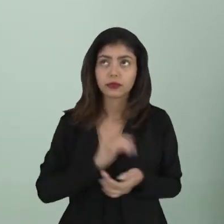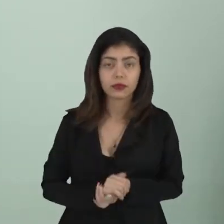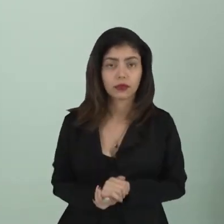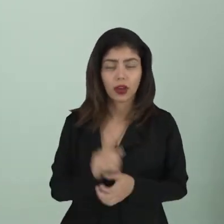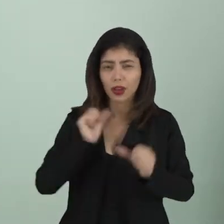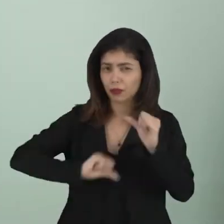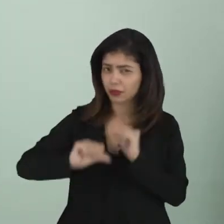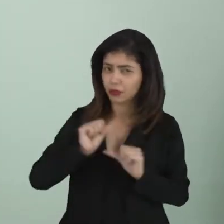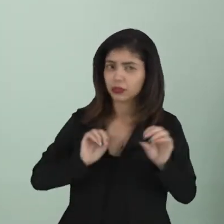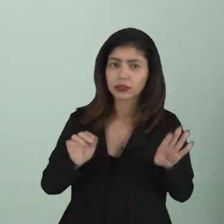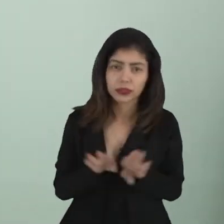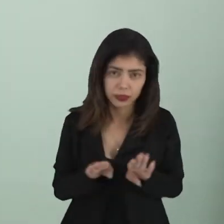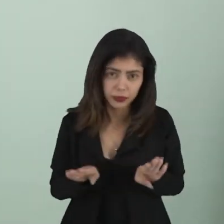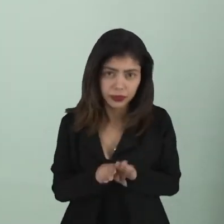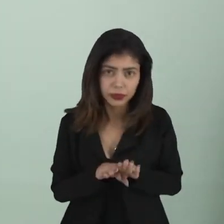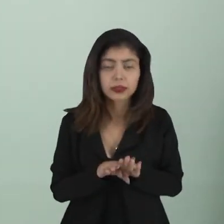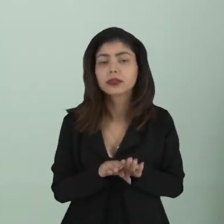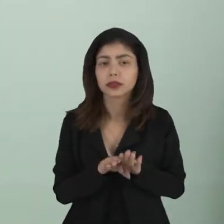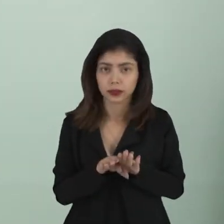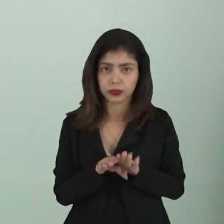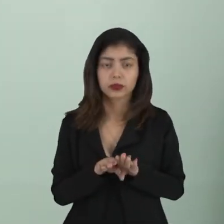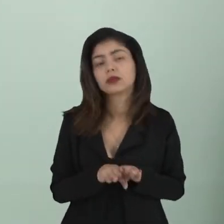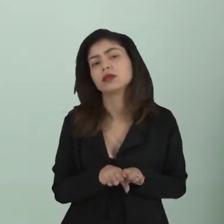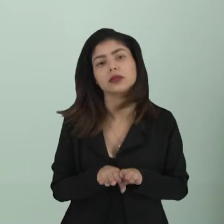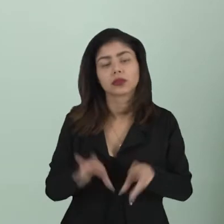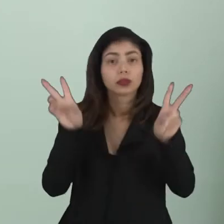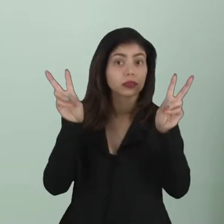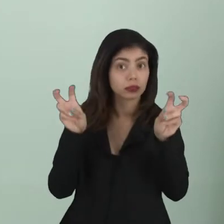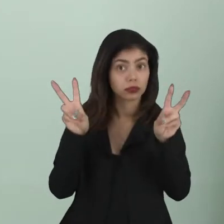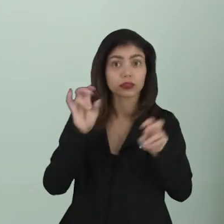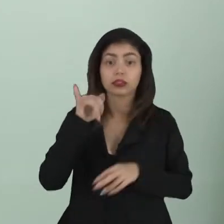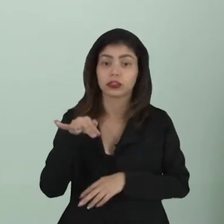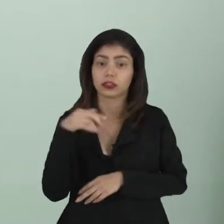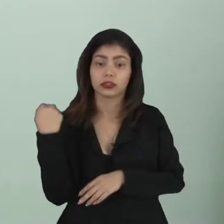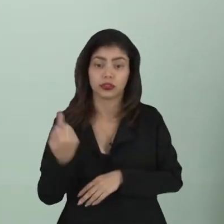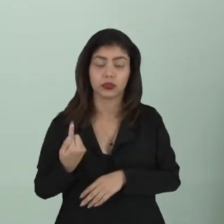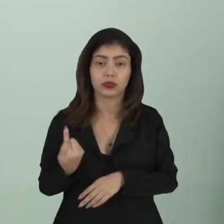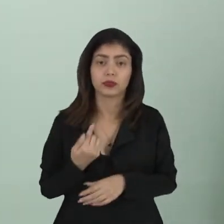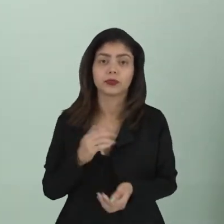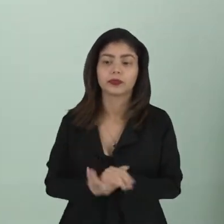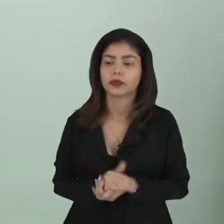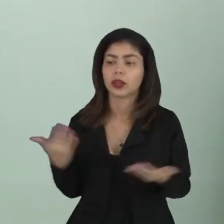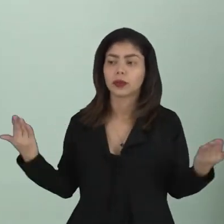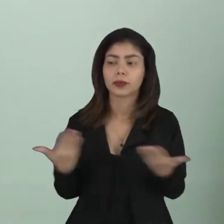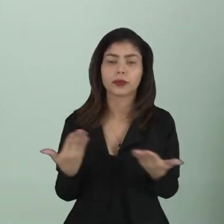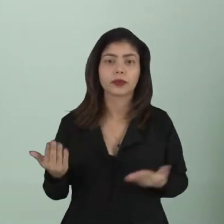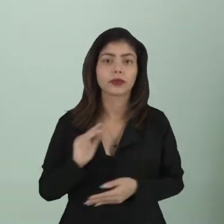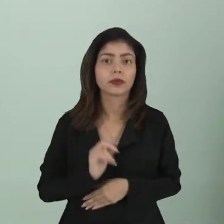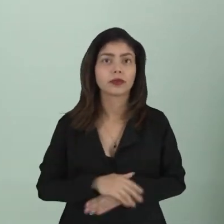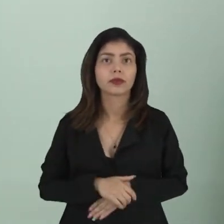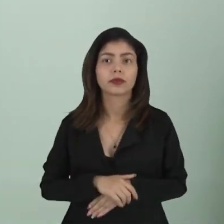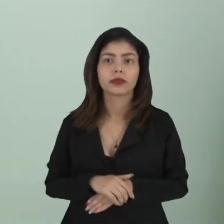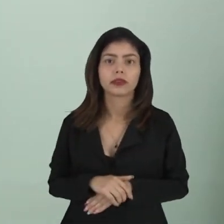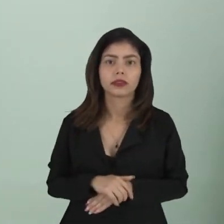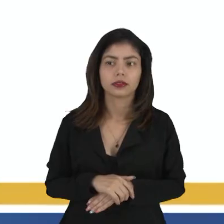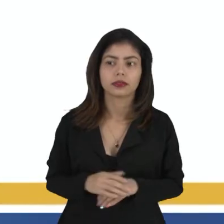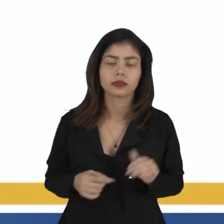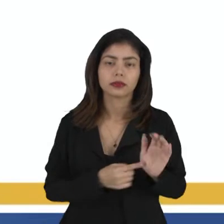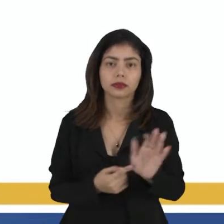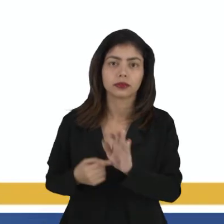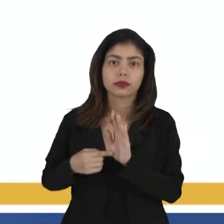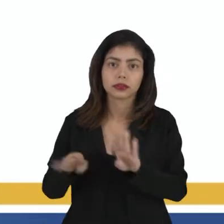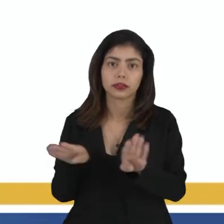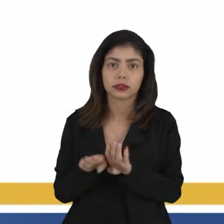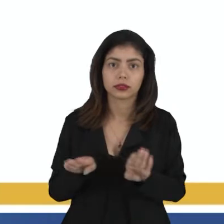grande mudança na forma de trabalhar dos indivíduos. Agora nós vamos avançar mais um pouco, e aí vocês